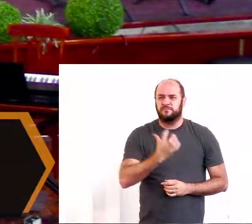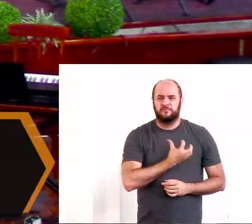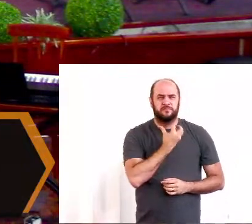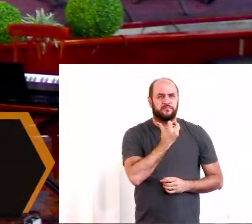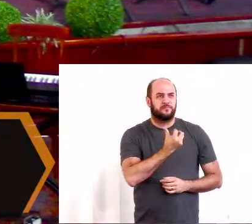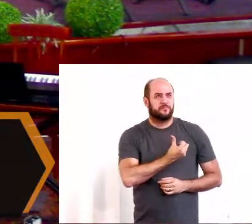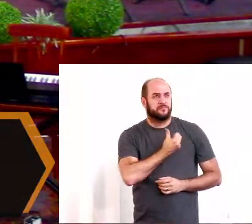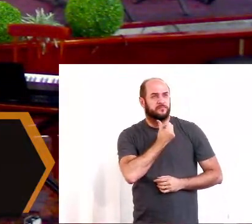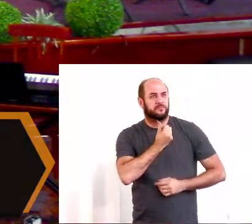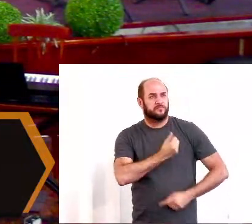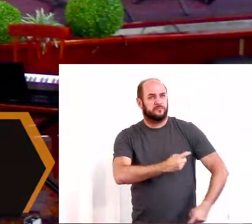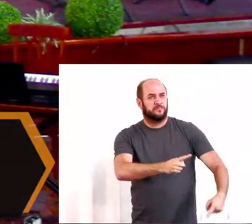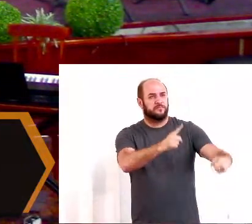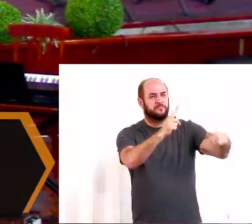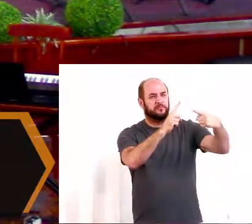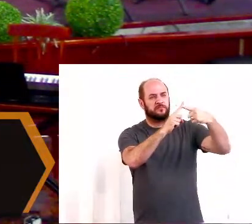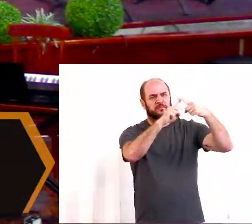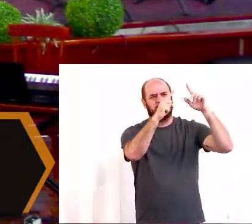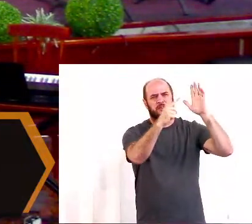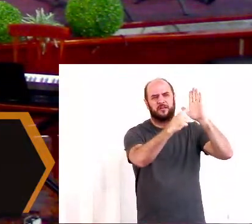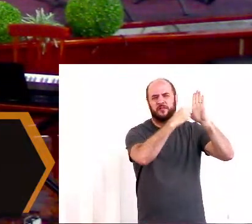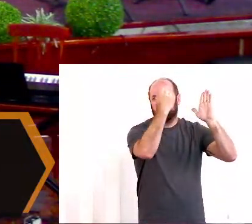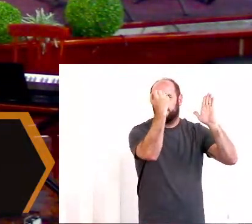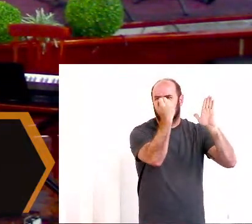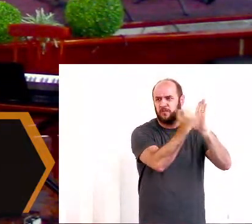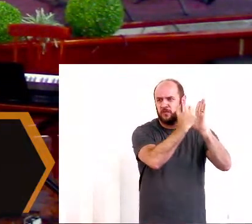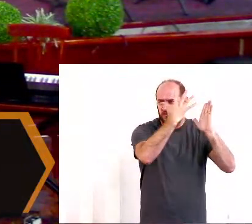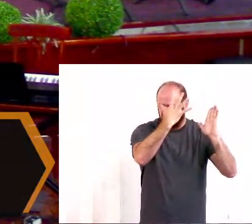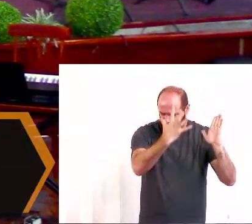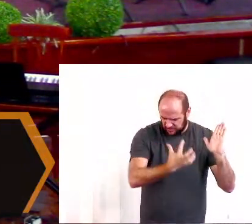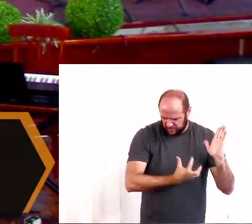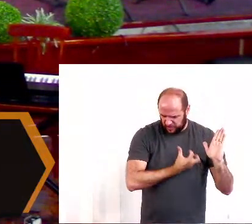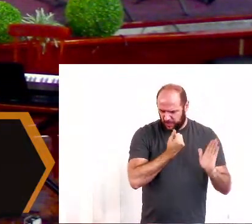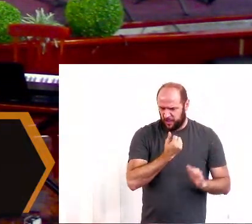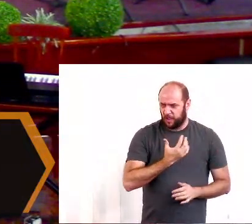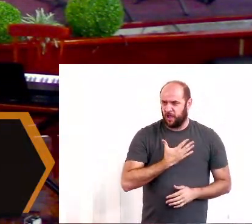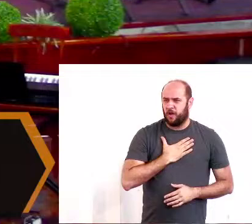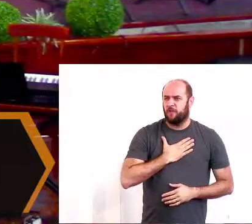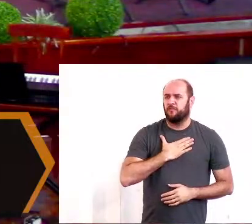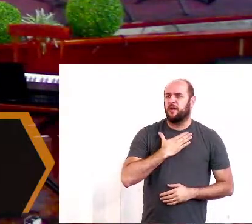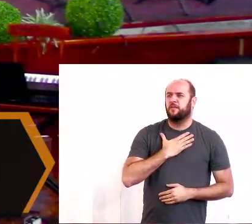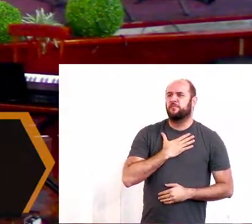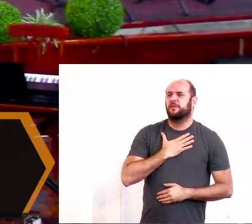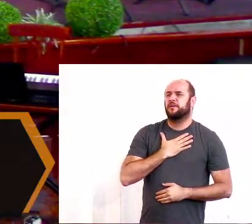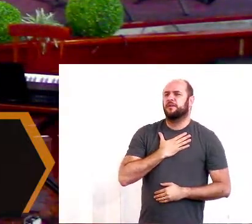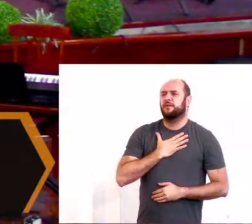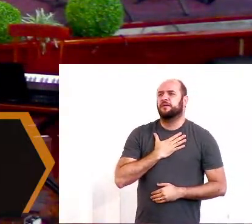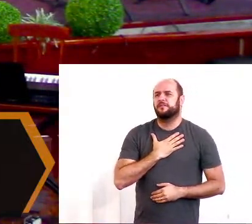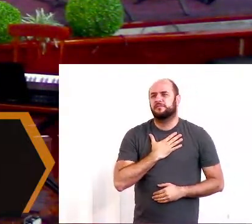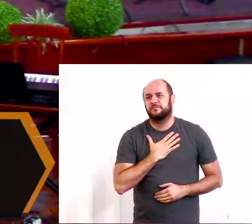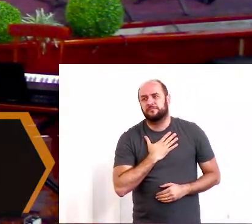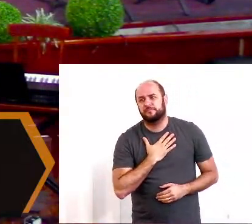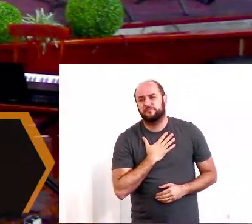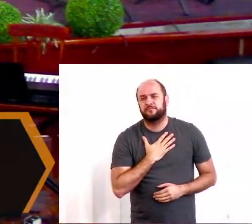porque Jesus, meu Salvador, na cruz me